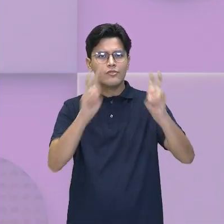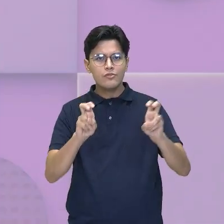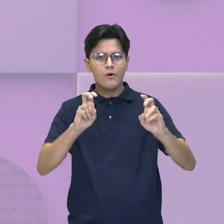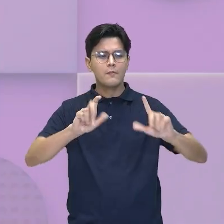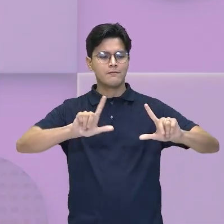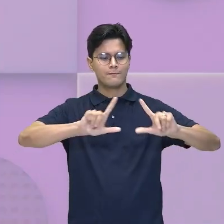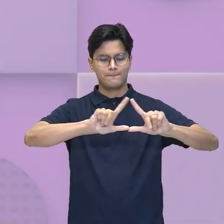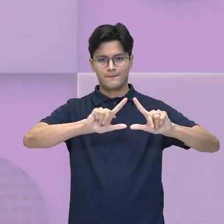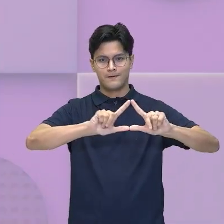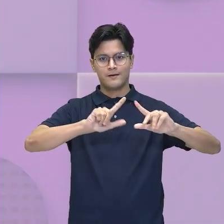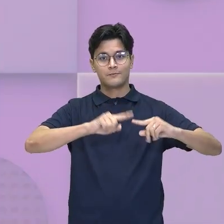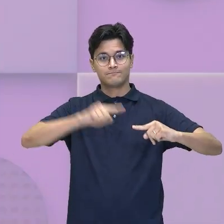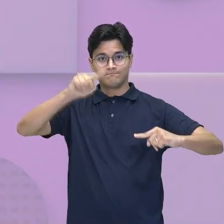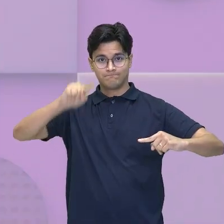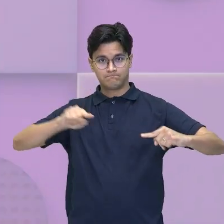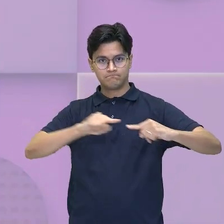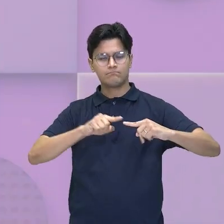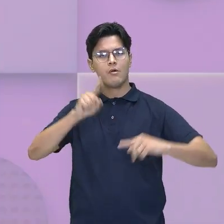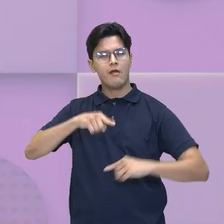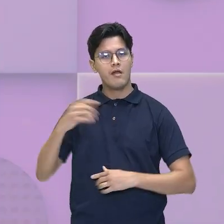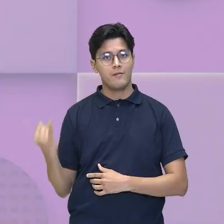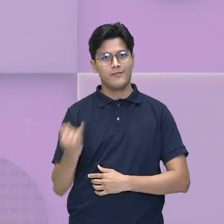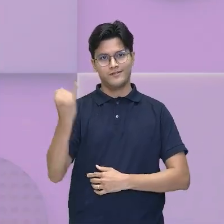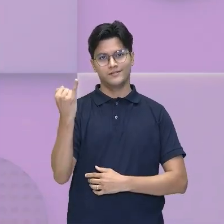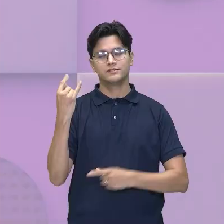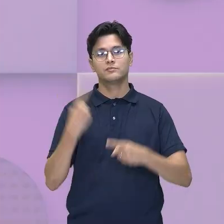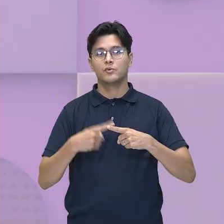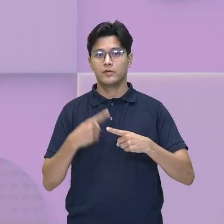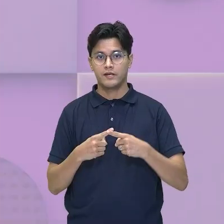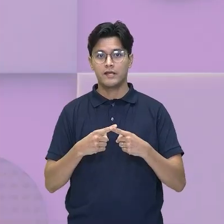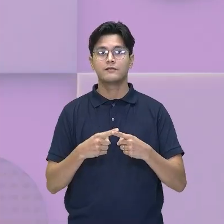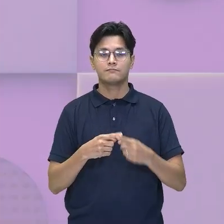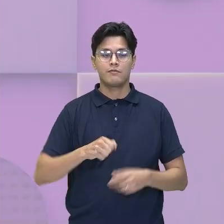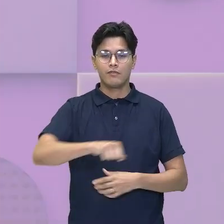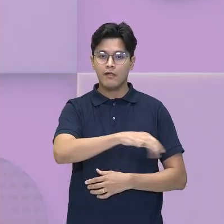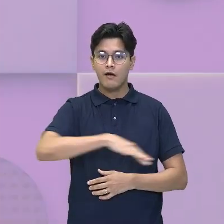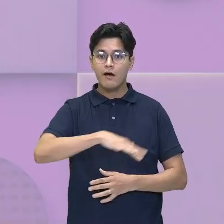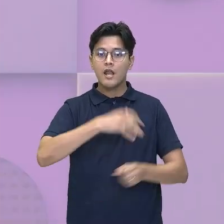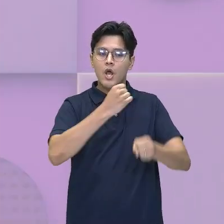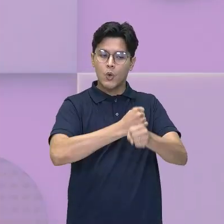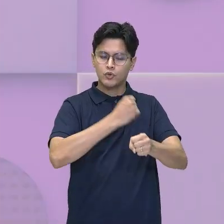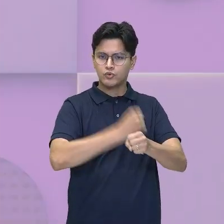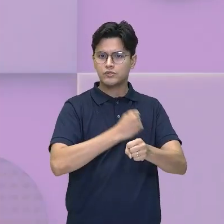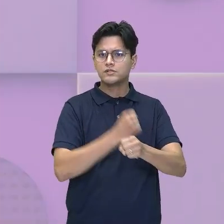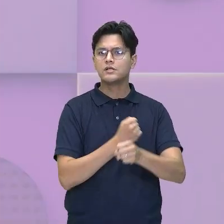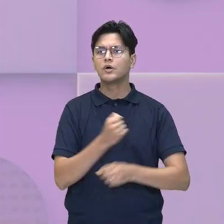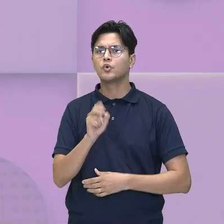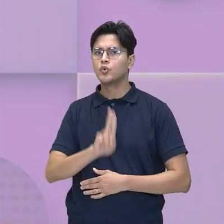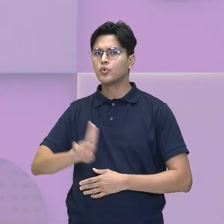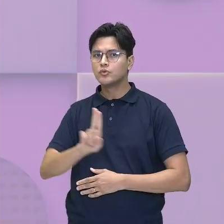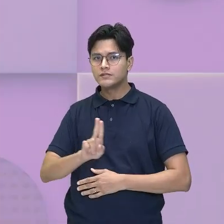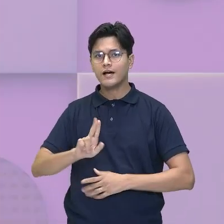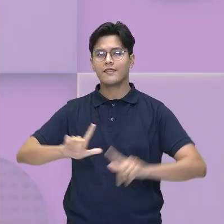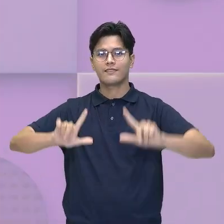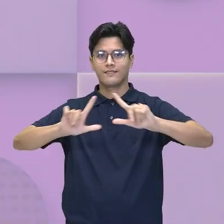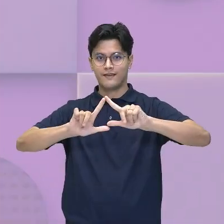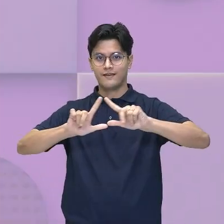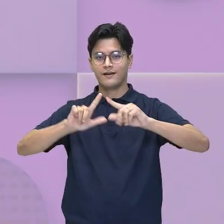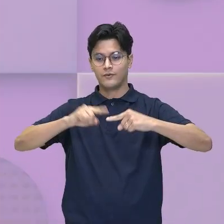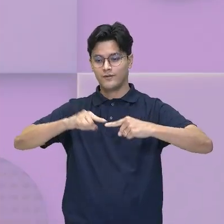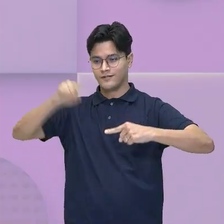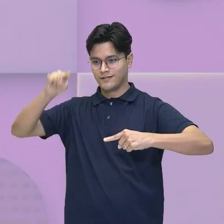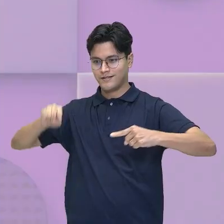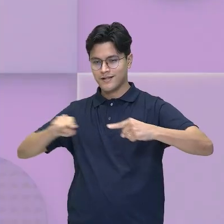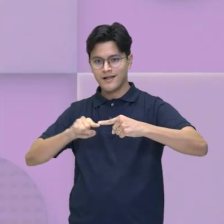extremamente importantes aí para a construção por conta das suas propriedades, que estão relacionadas, olha só com quem? Com